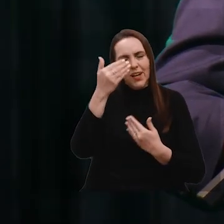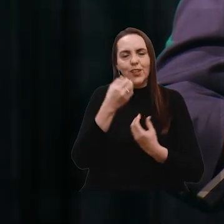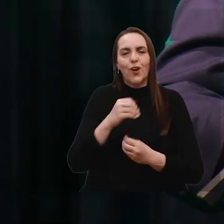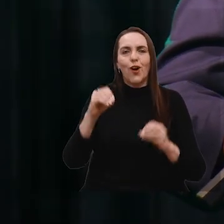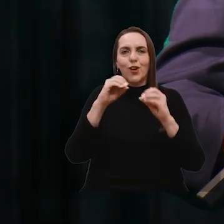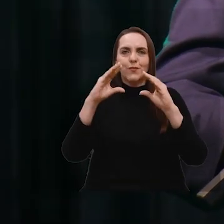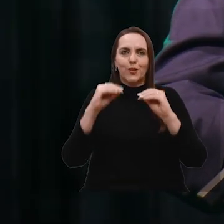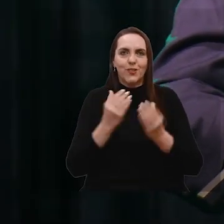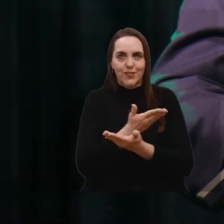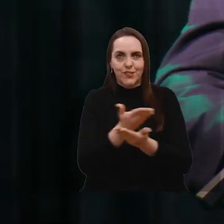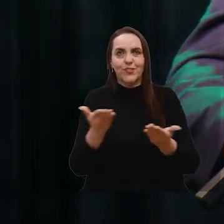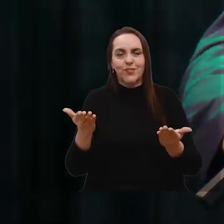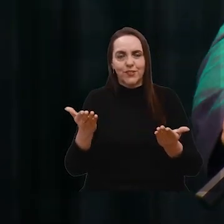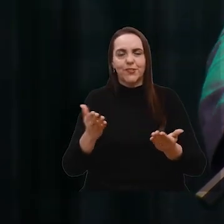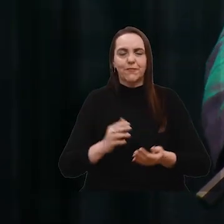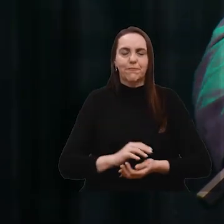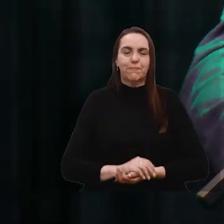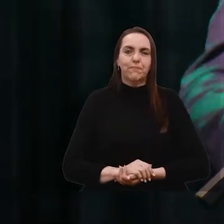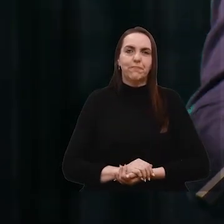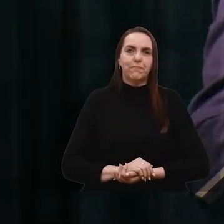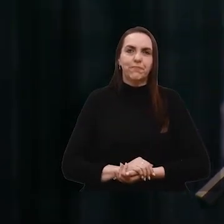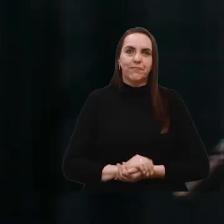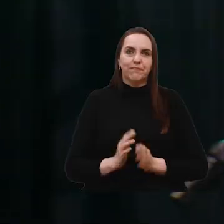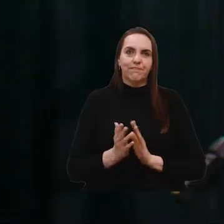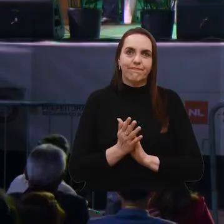uma ótima noite a todos.